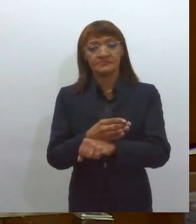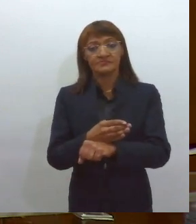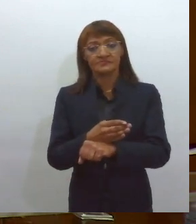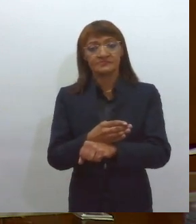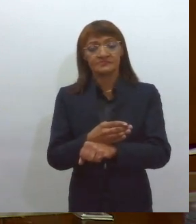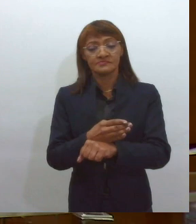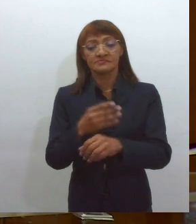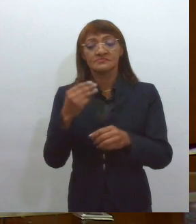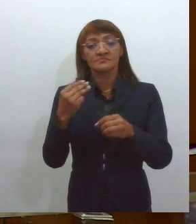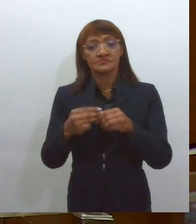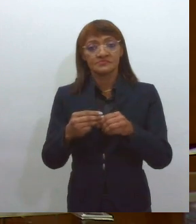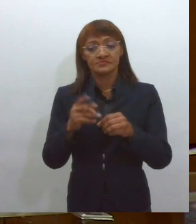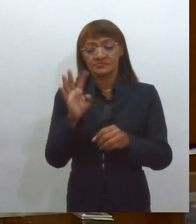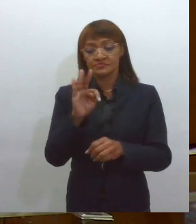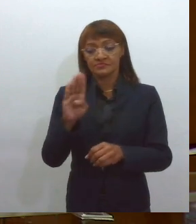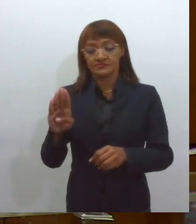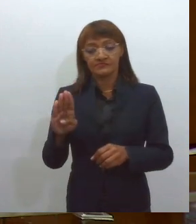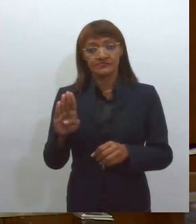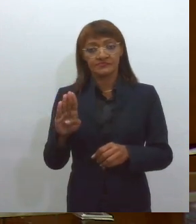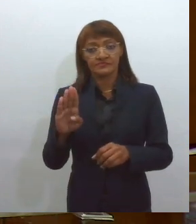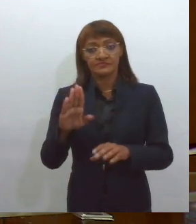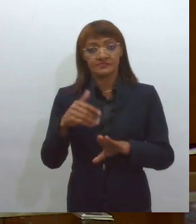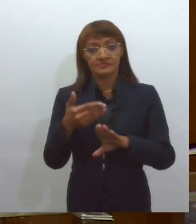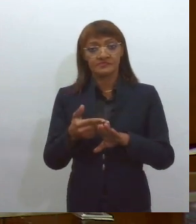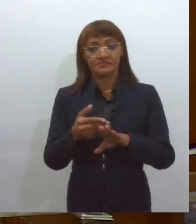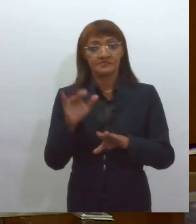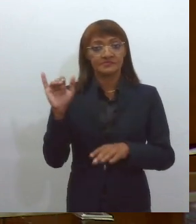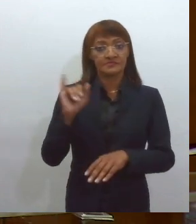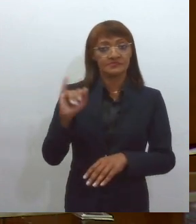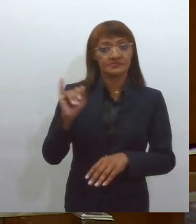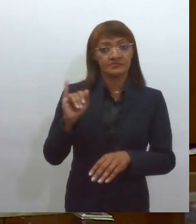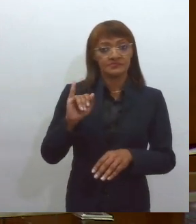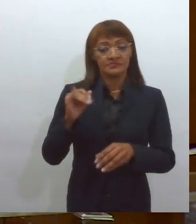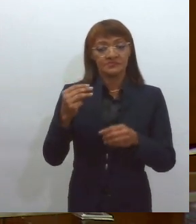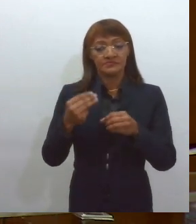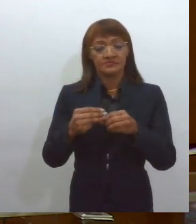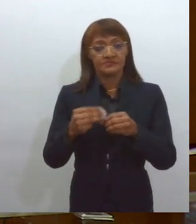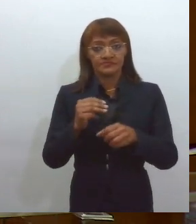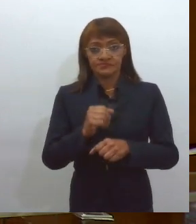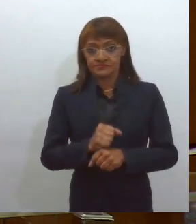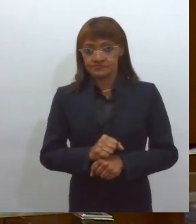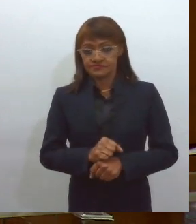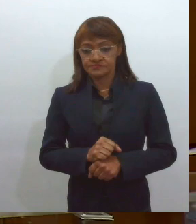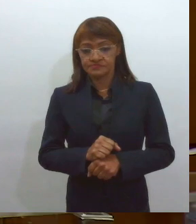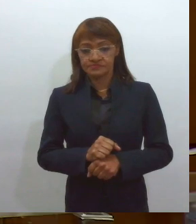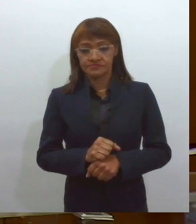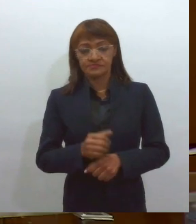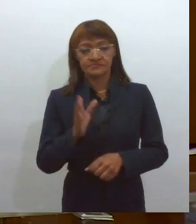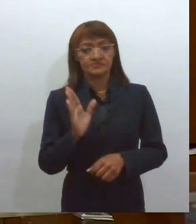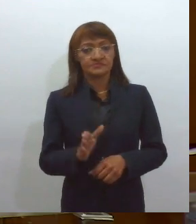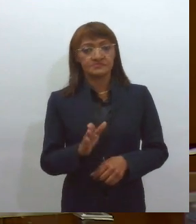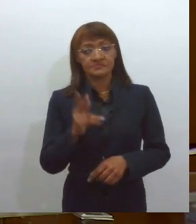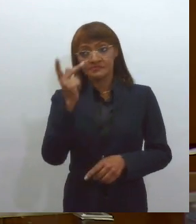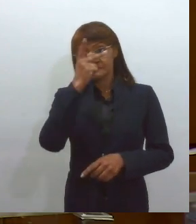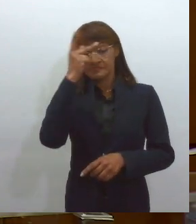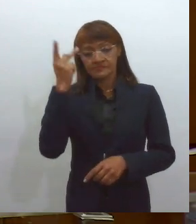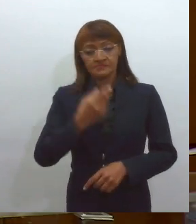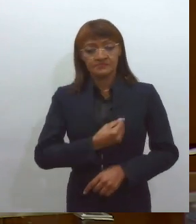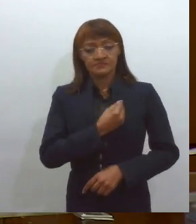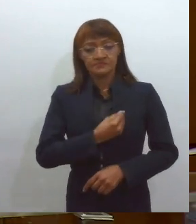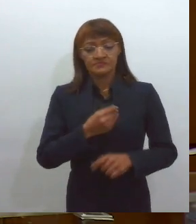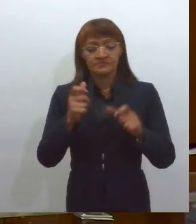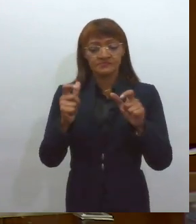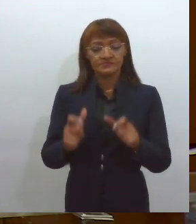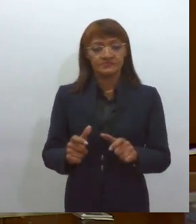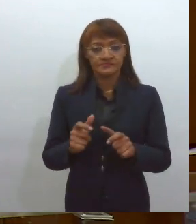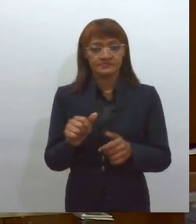eh alguns dias já vários moradores daquela região eh pessoas também que transitam ali sempre